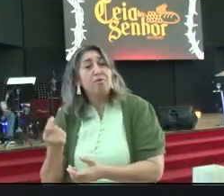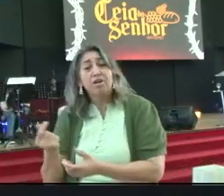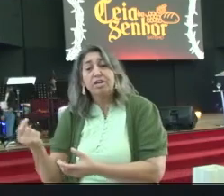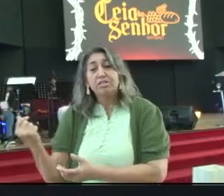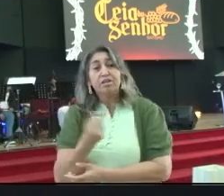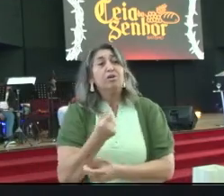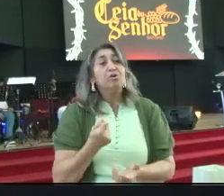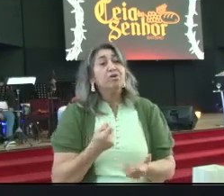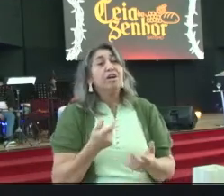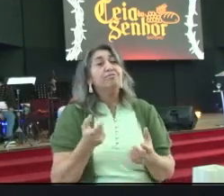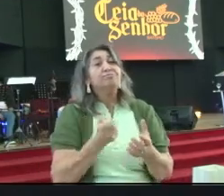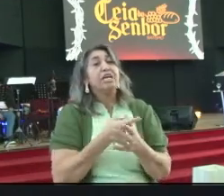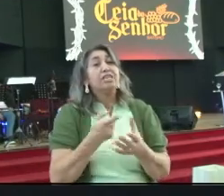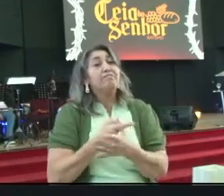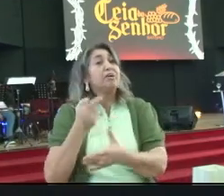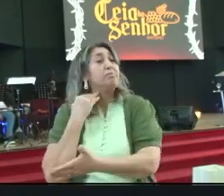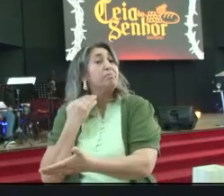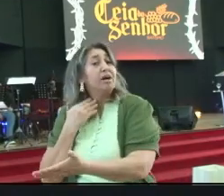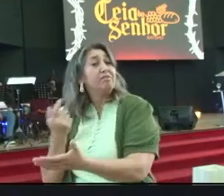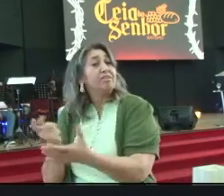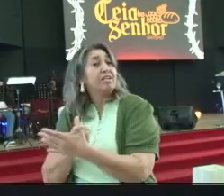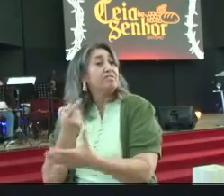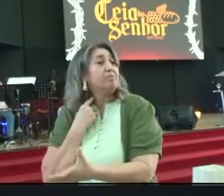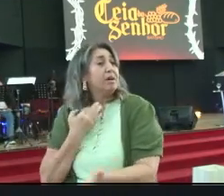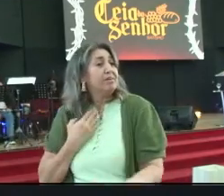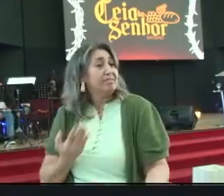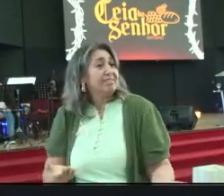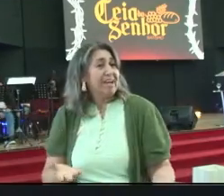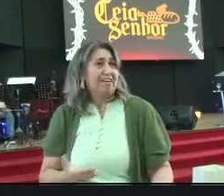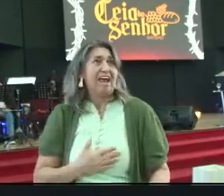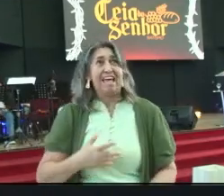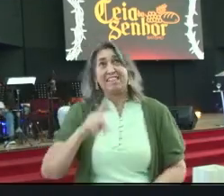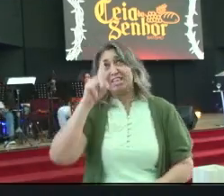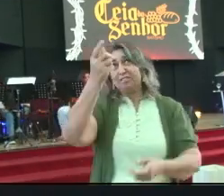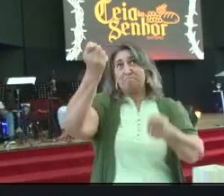Você viu como é que a gente tem um meio estranho?